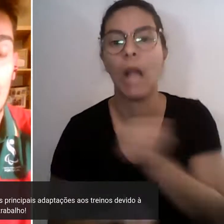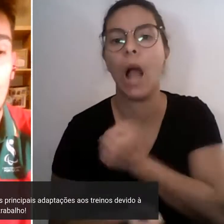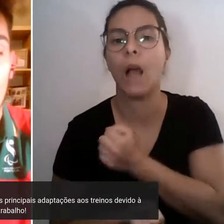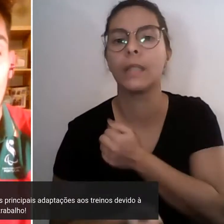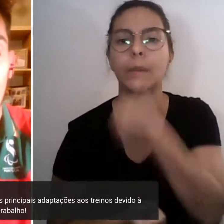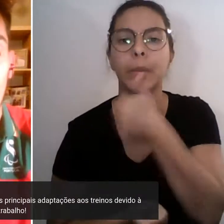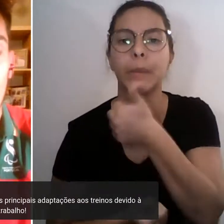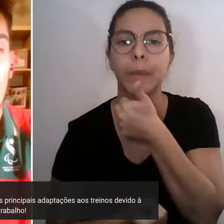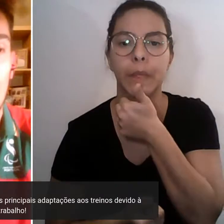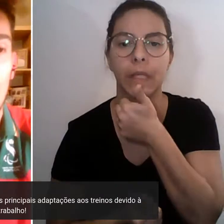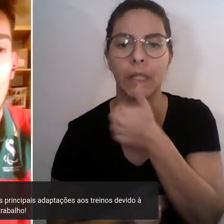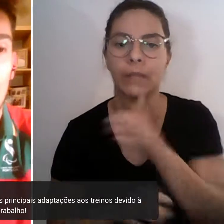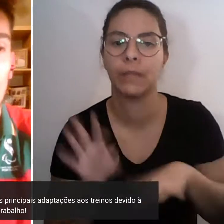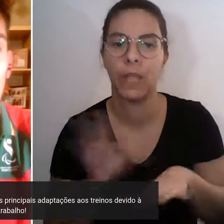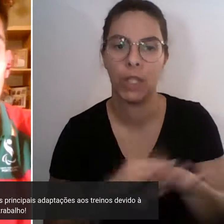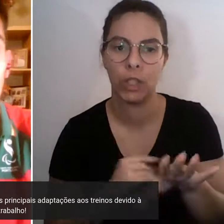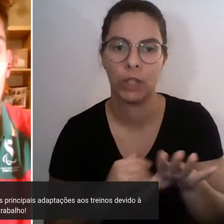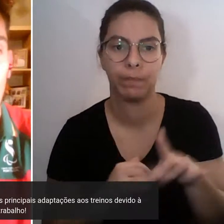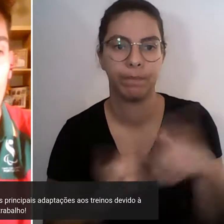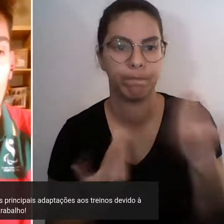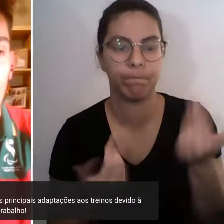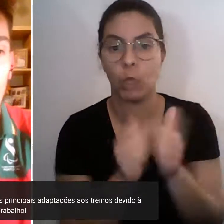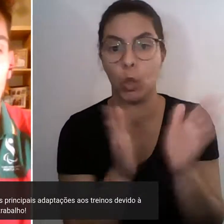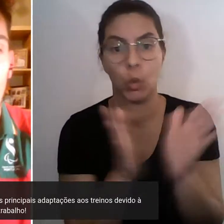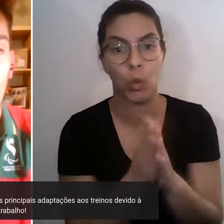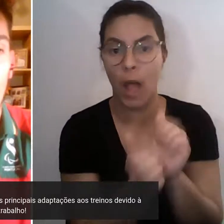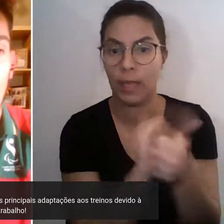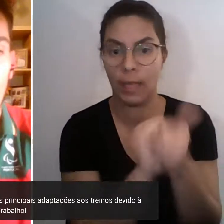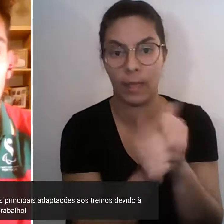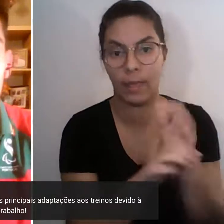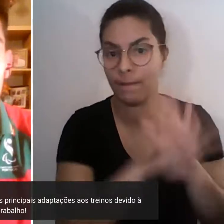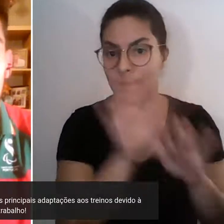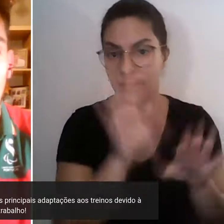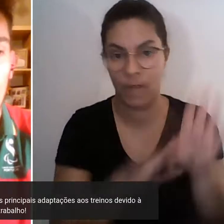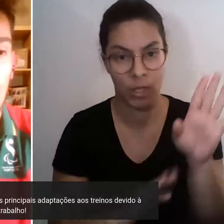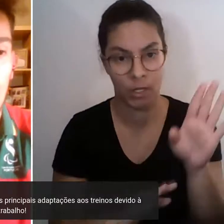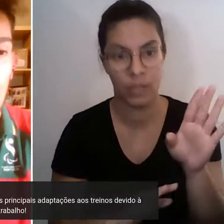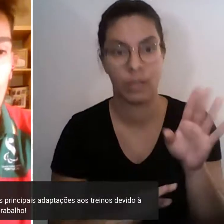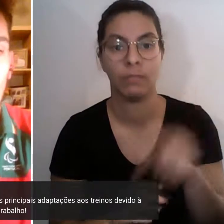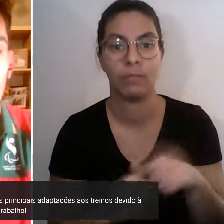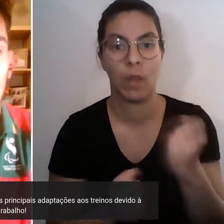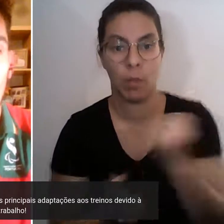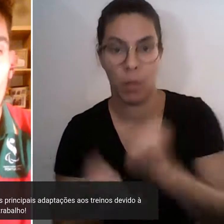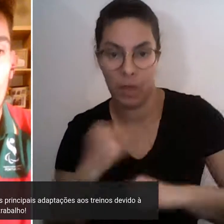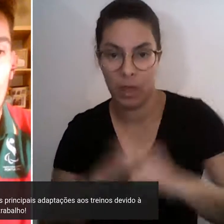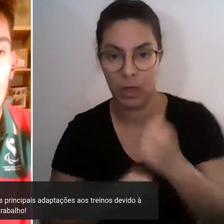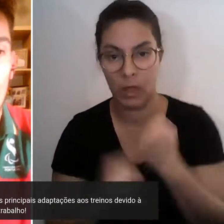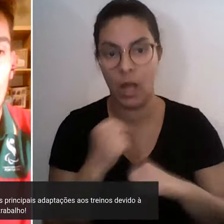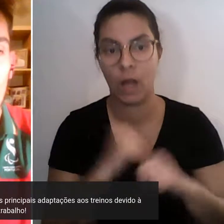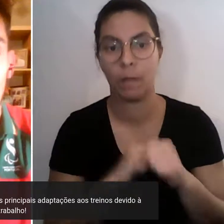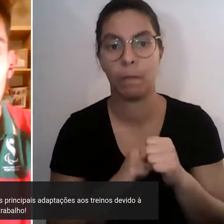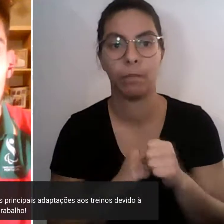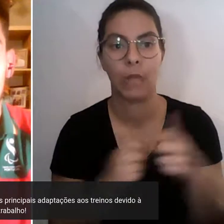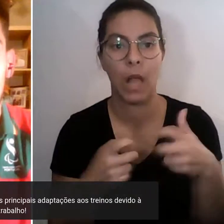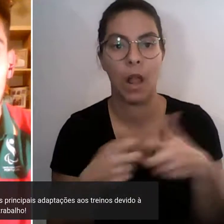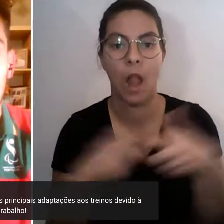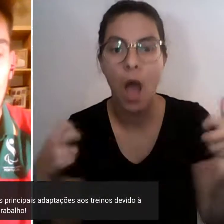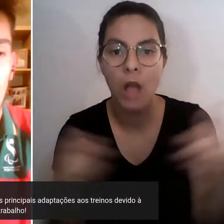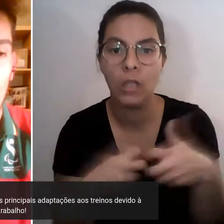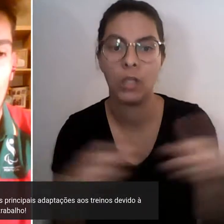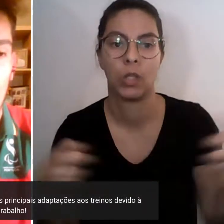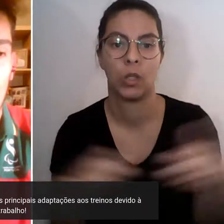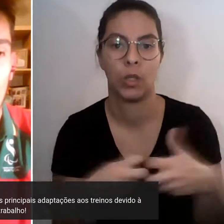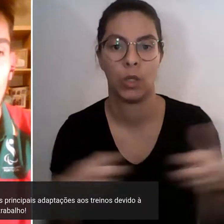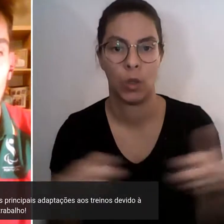Basicamente, quase todos os atletas fizeram, que é mobilidade ou com simples elásticos que nós temos